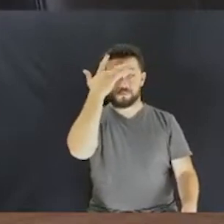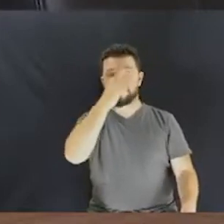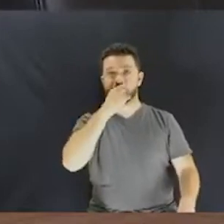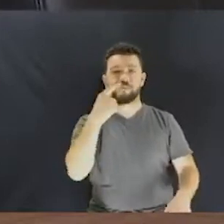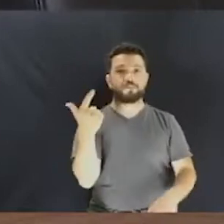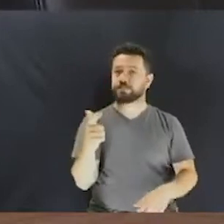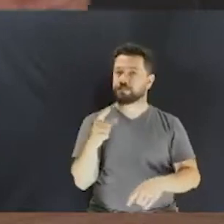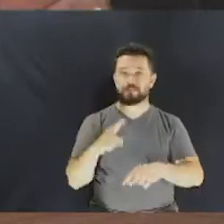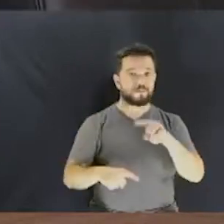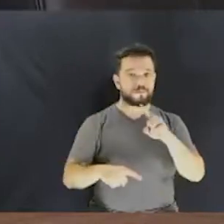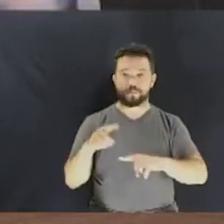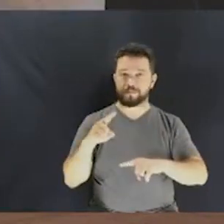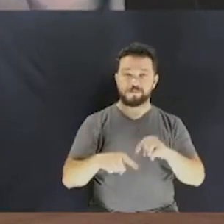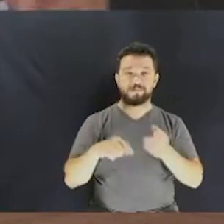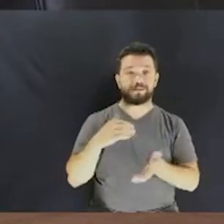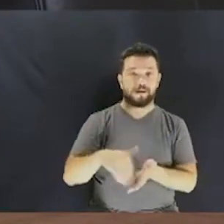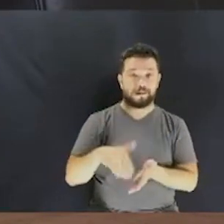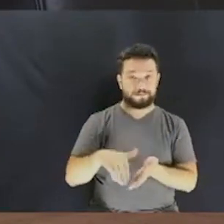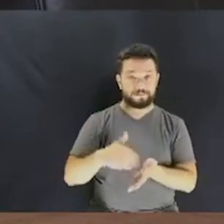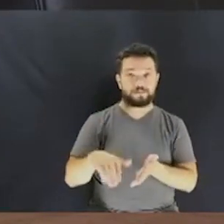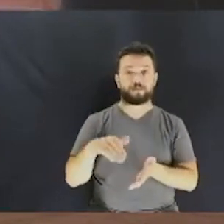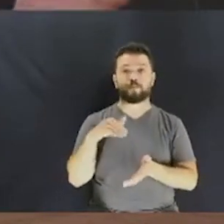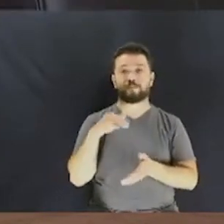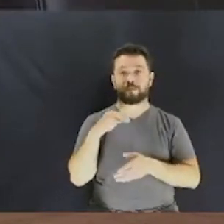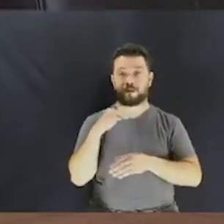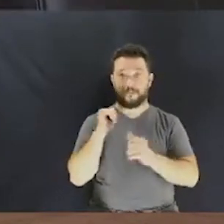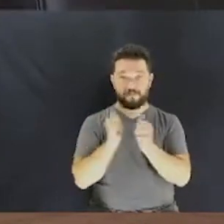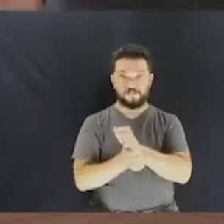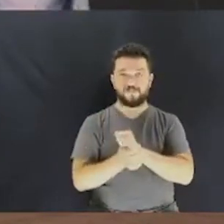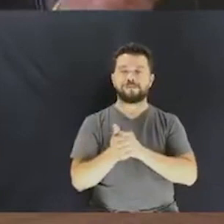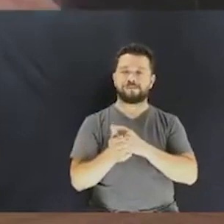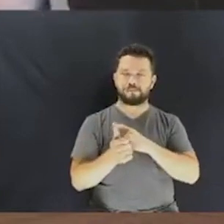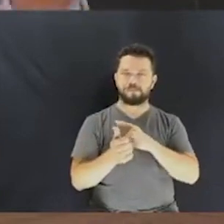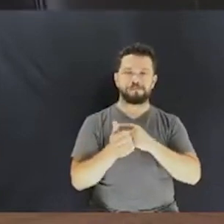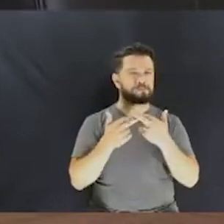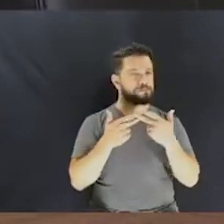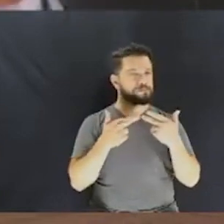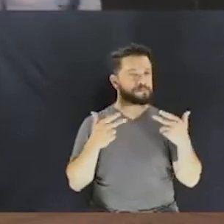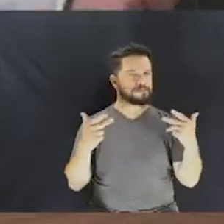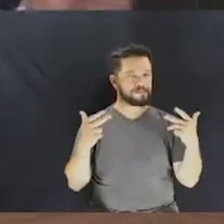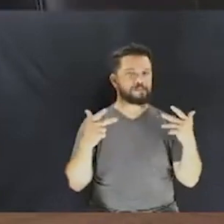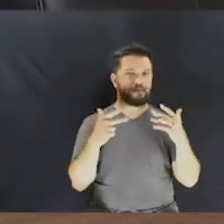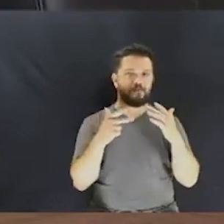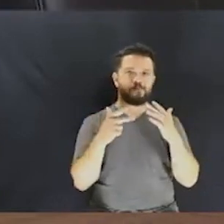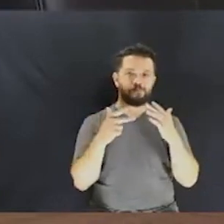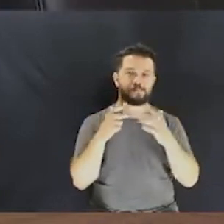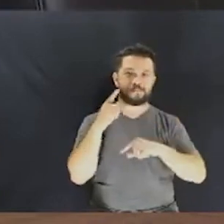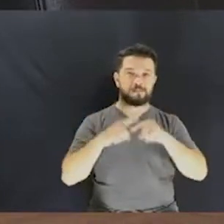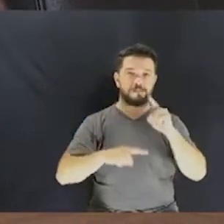projetos que a Esmel já atende, com certeza, são atendidos com material, com esse suporte, mas muitos desses projetos que não são